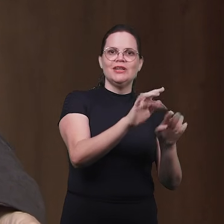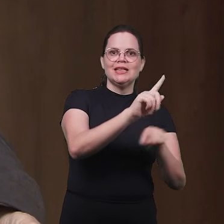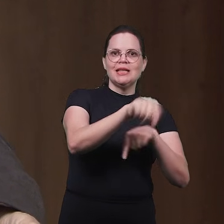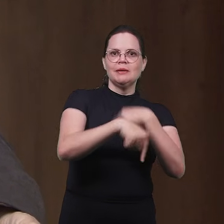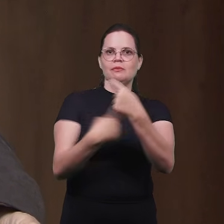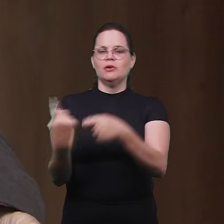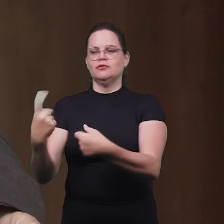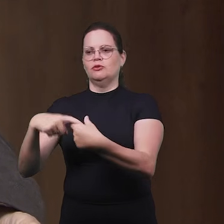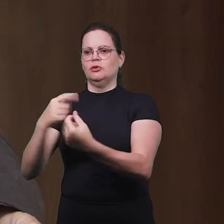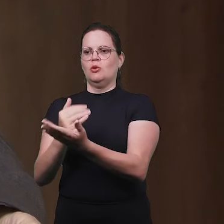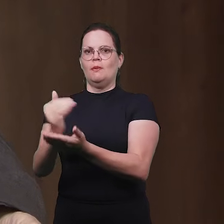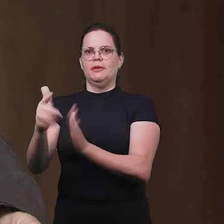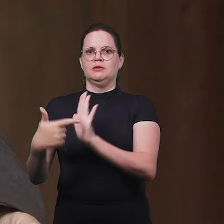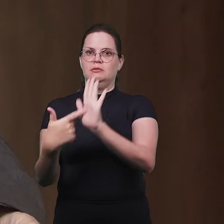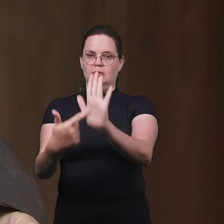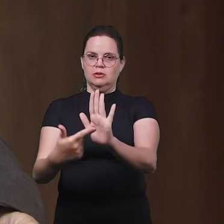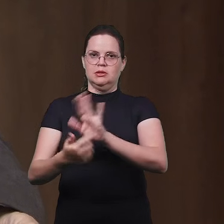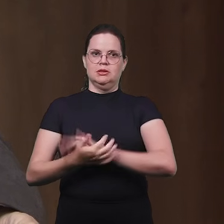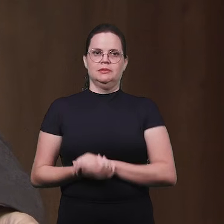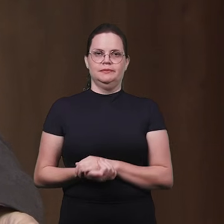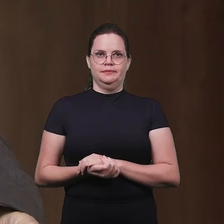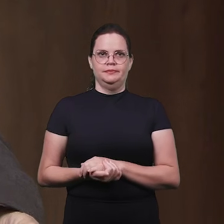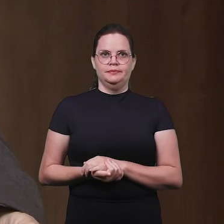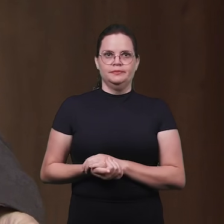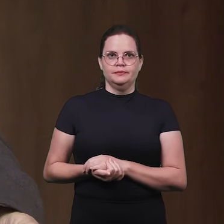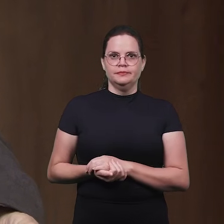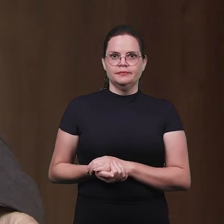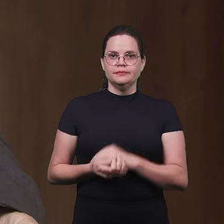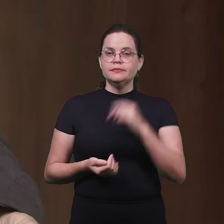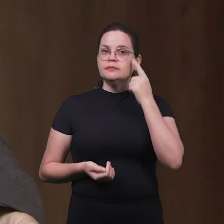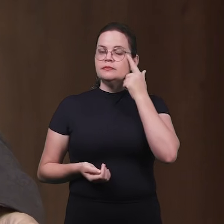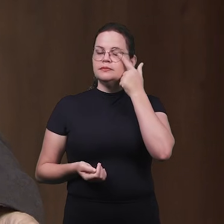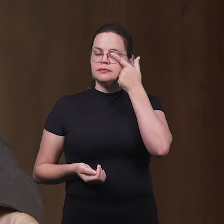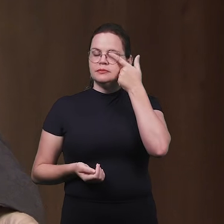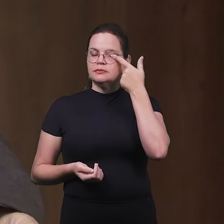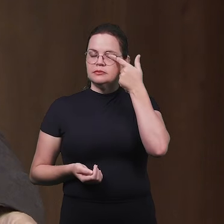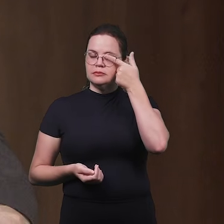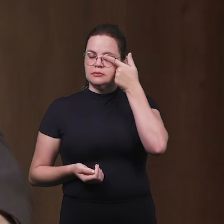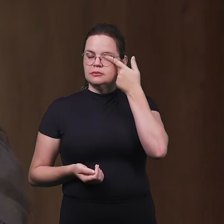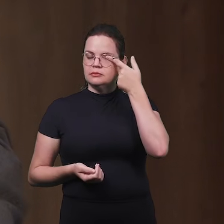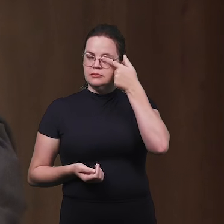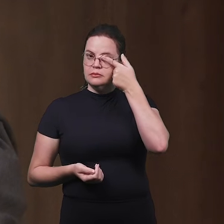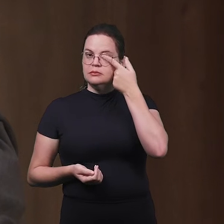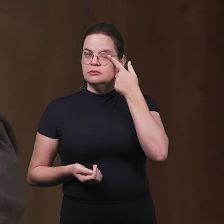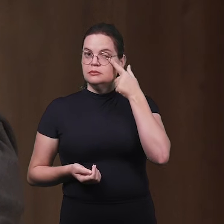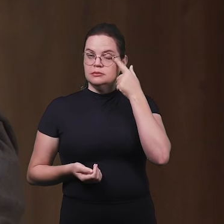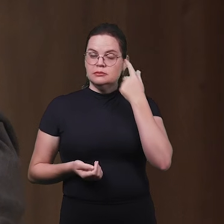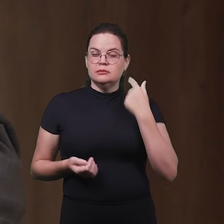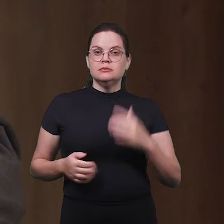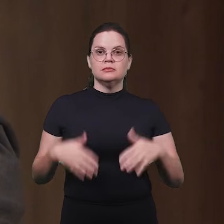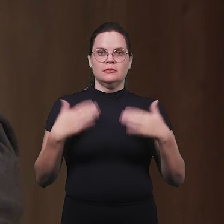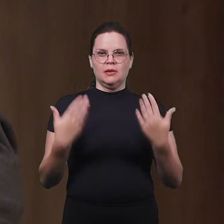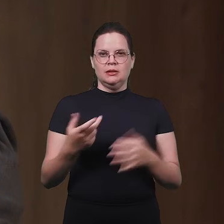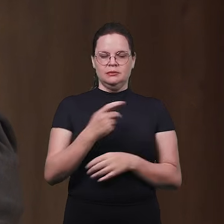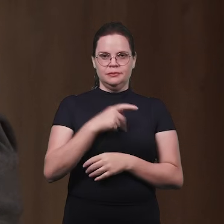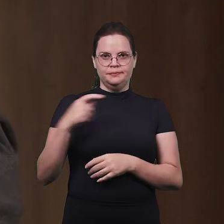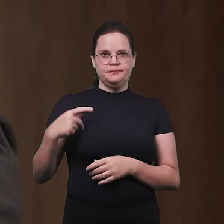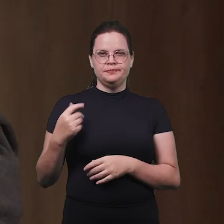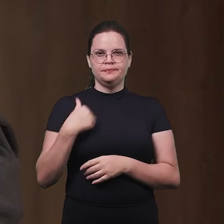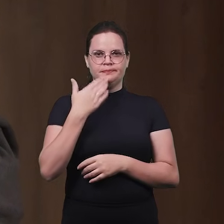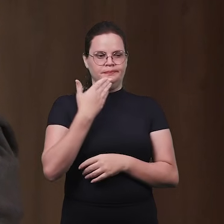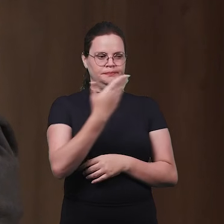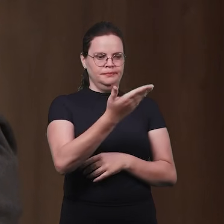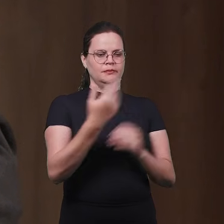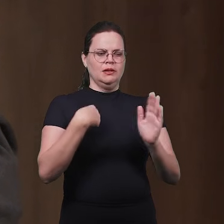no terceiro ano, aqui está no primeiro ano de Belsazar. Então, pastor